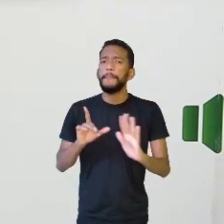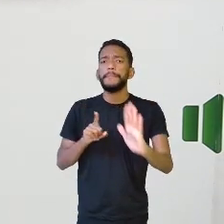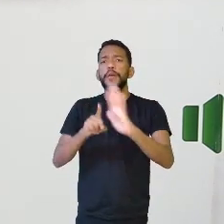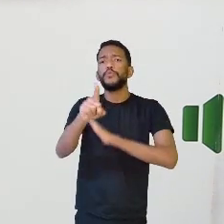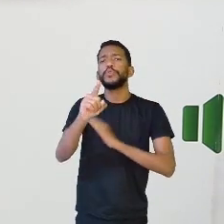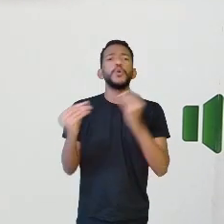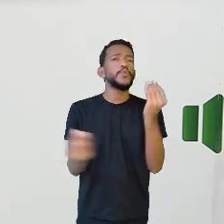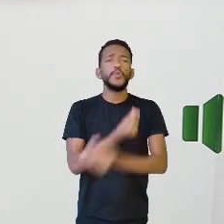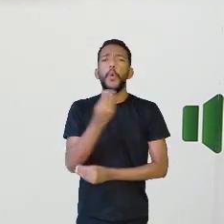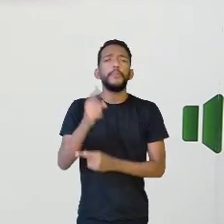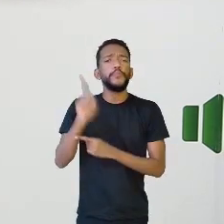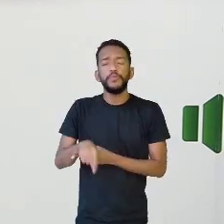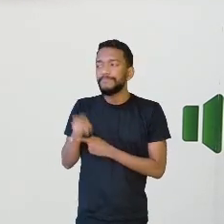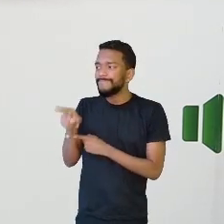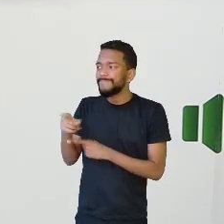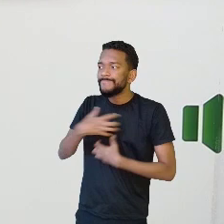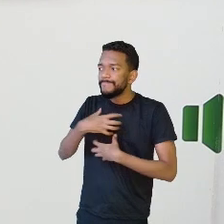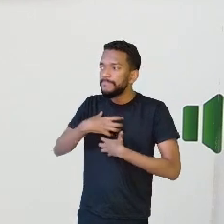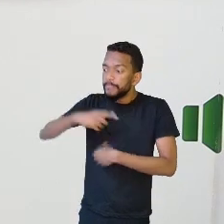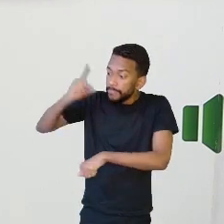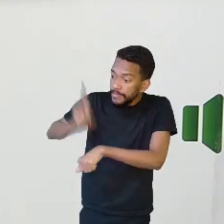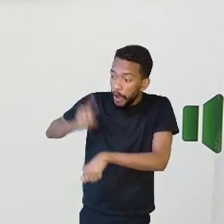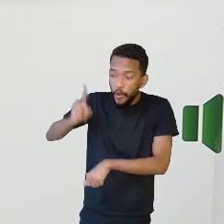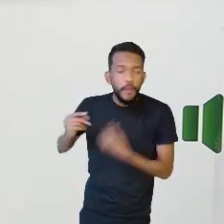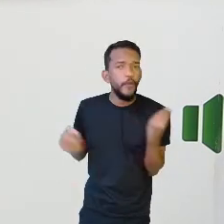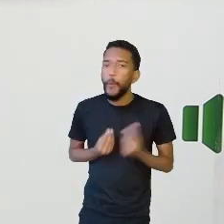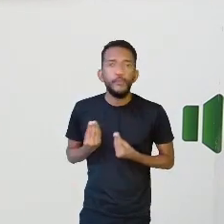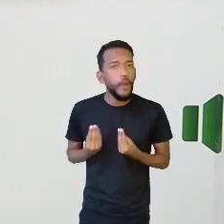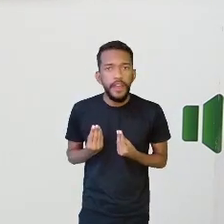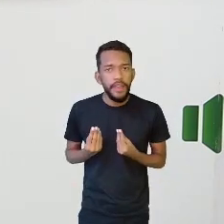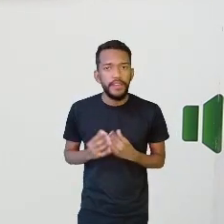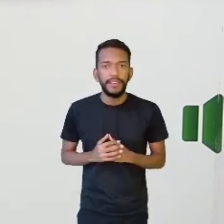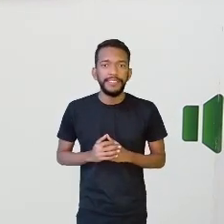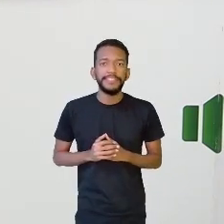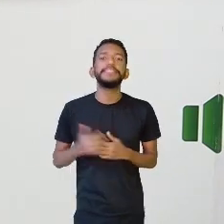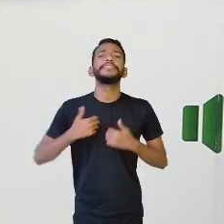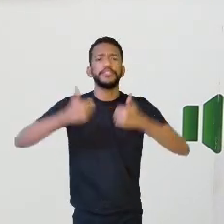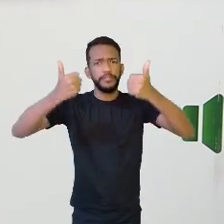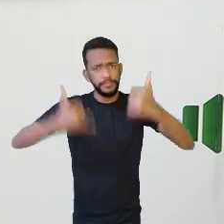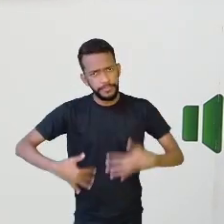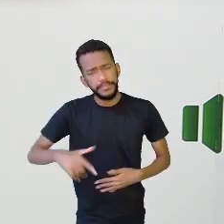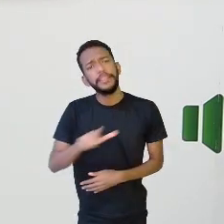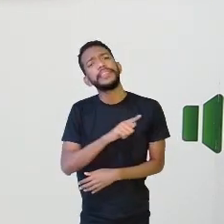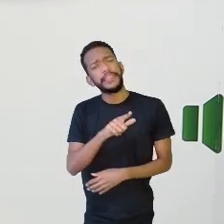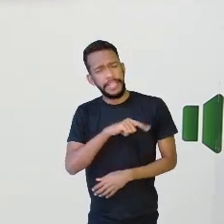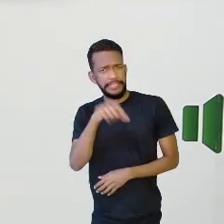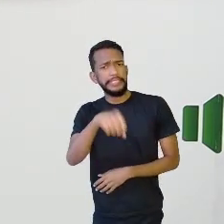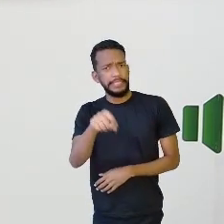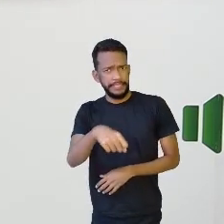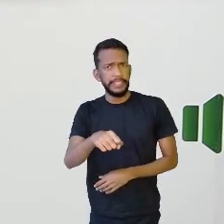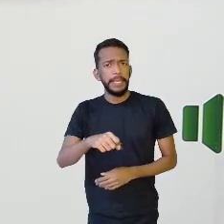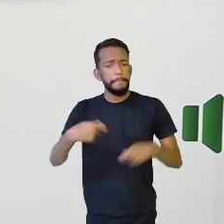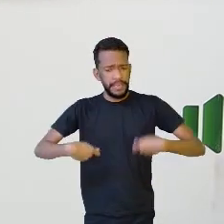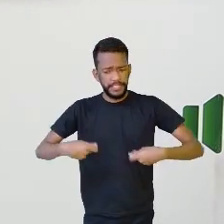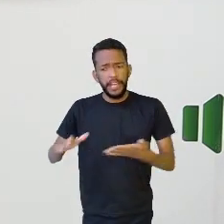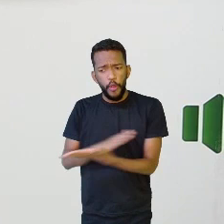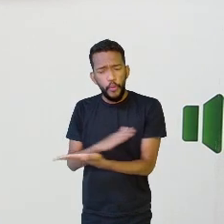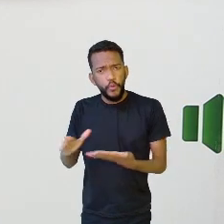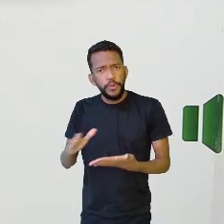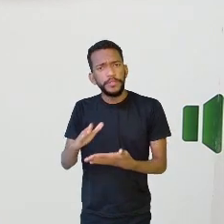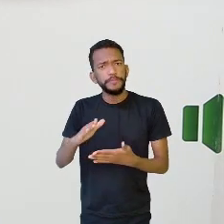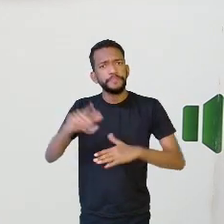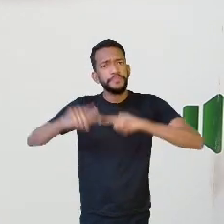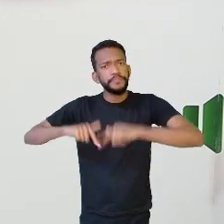isso na prática? Porque eu estou dizendo para vocês que a combustão, ela precisa de alguns elementos